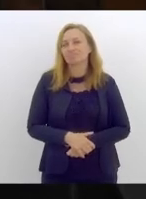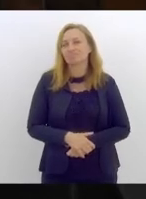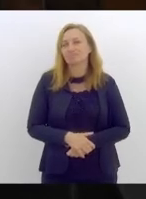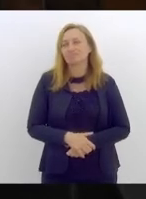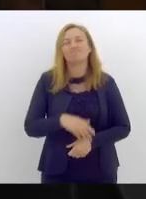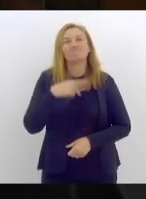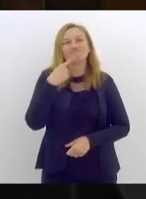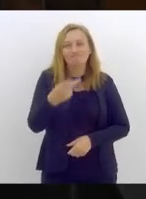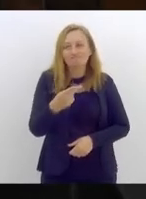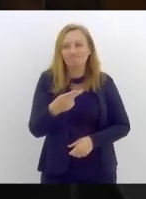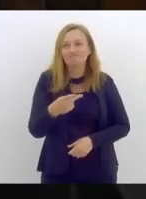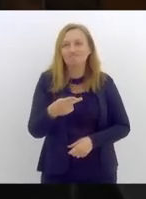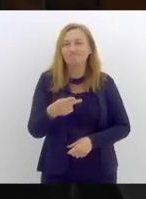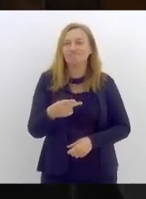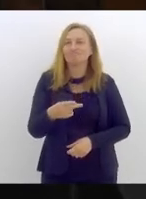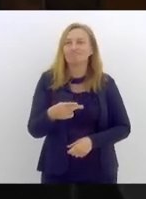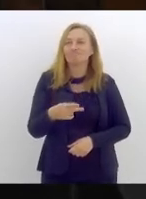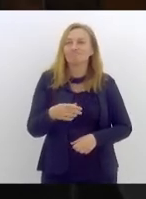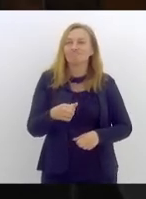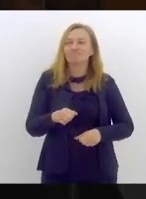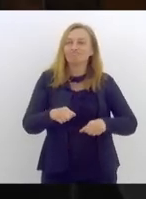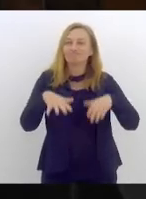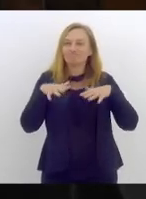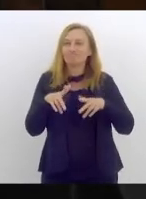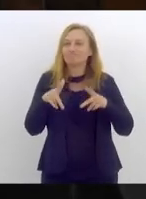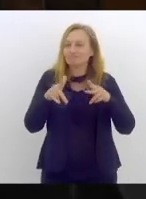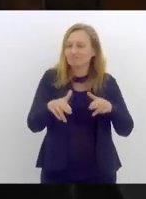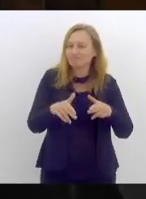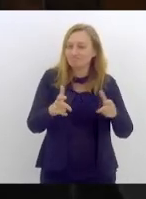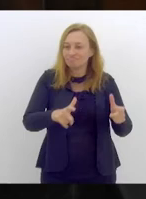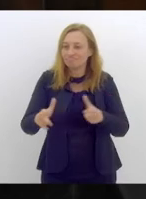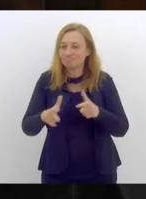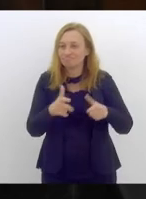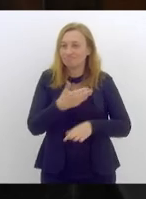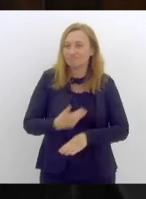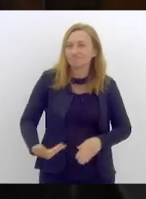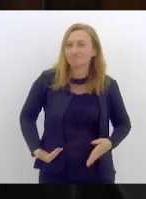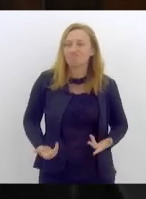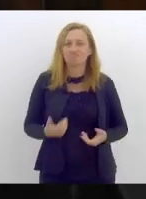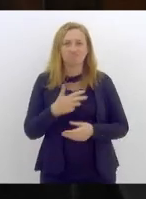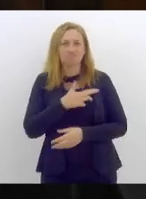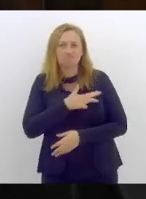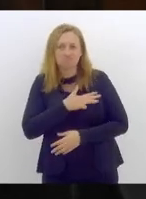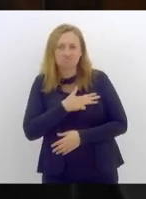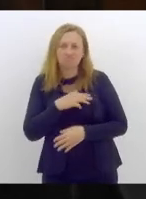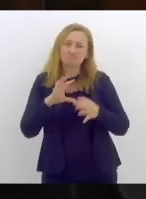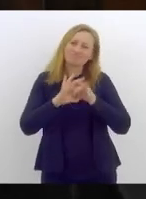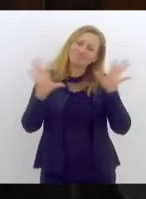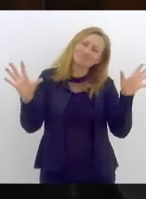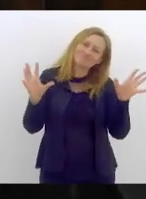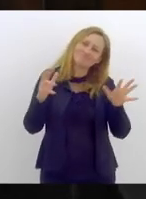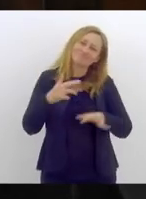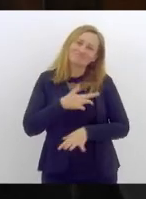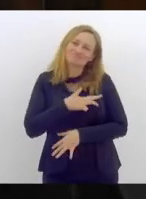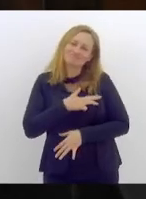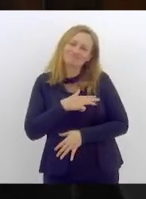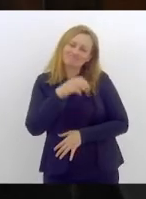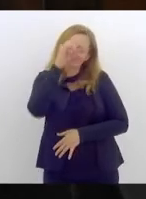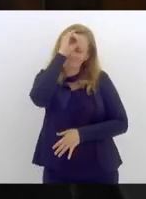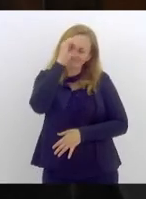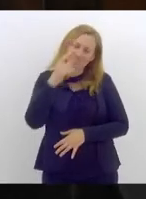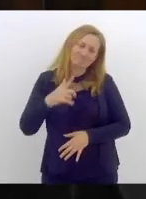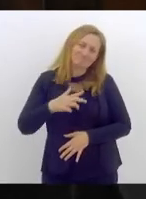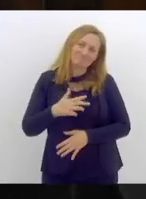falava na Tribuna o que falavam nos atos públicos Lula livre Lula inocente